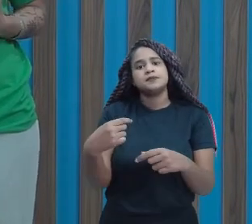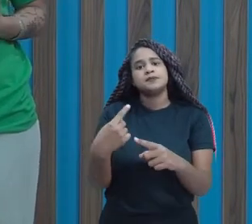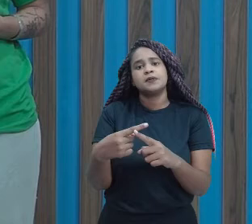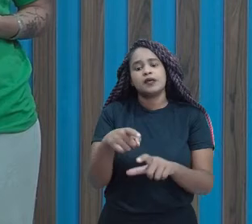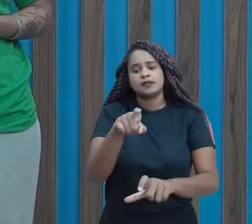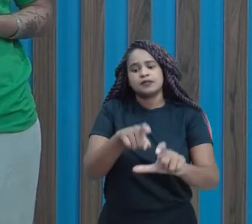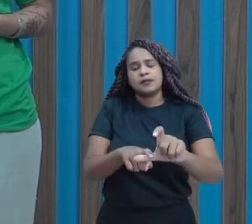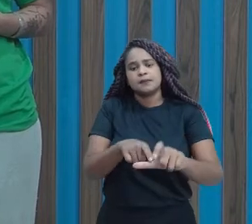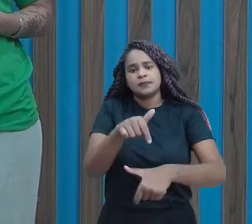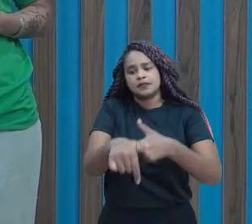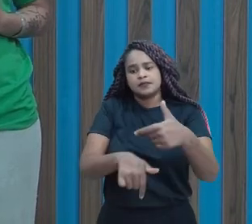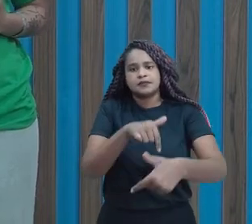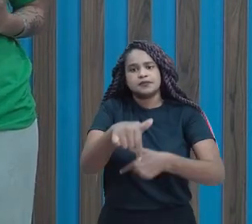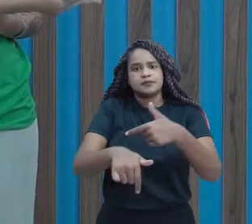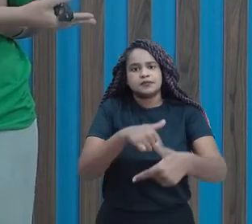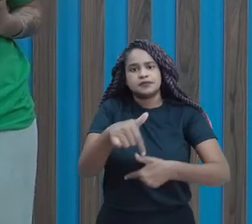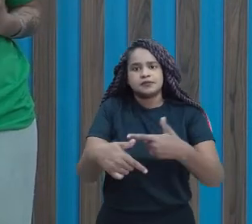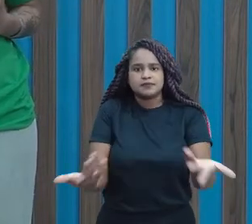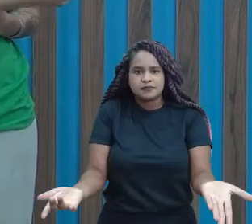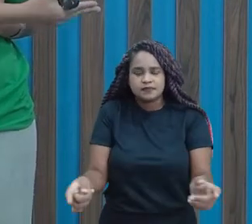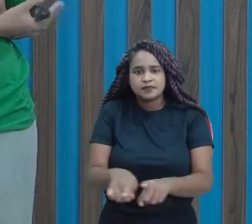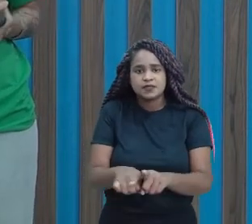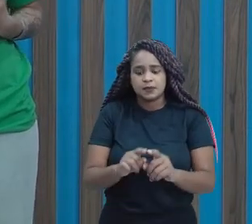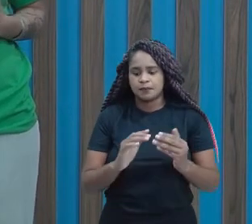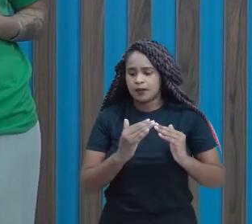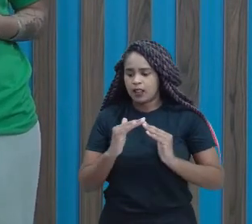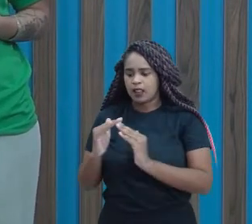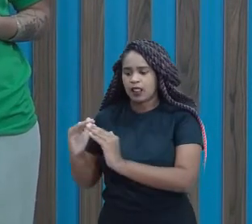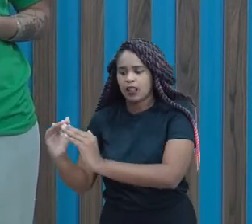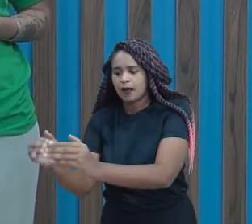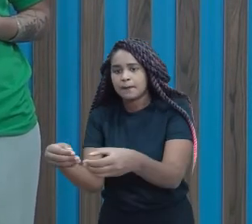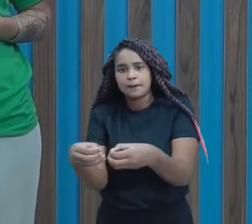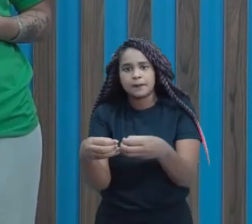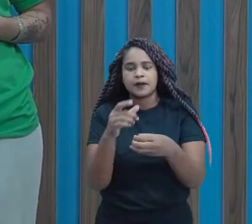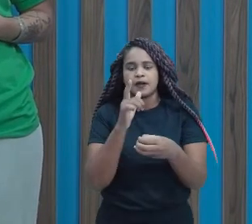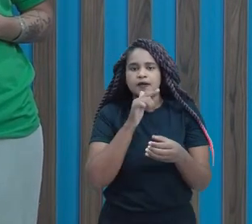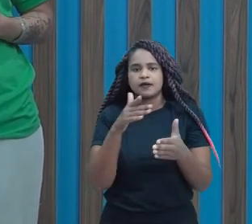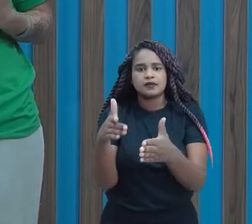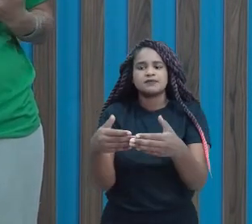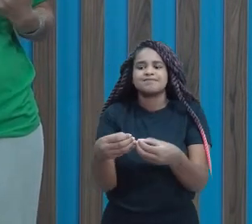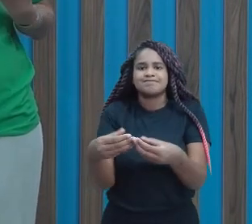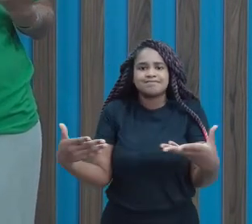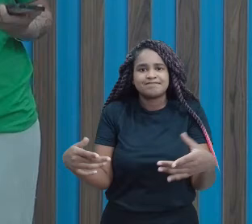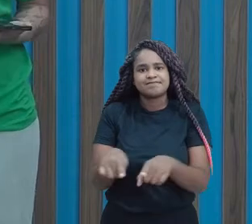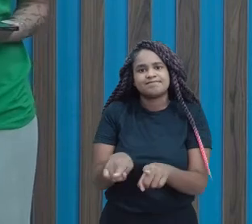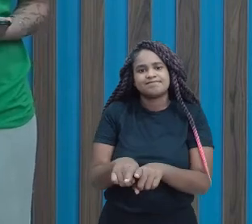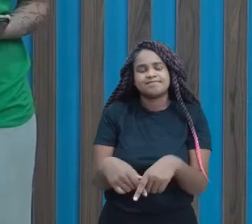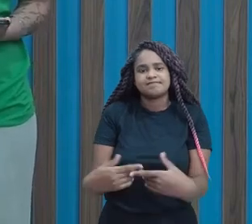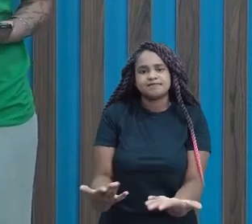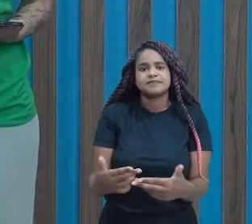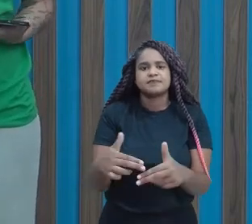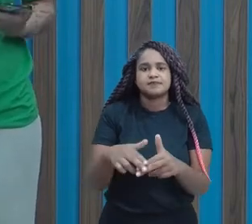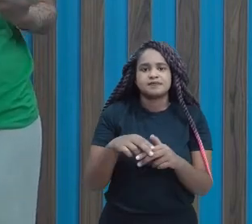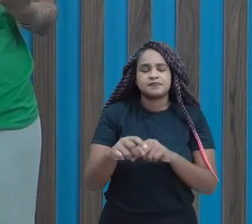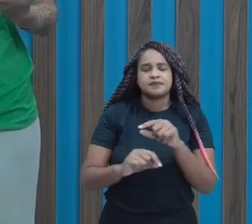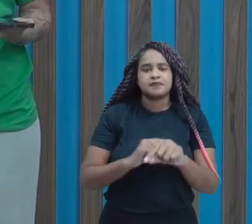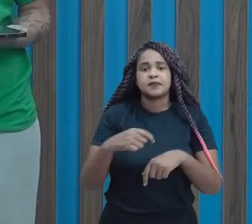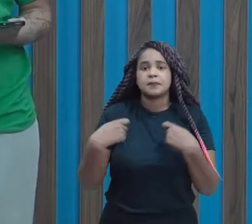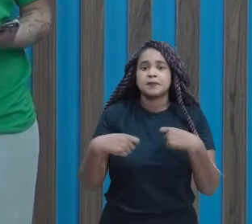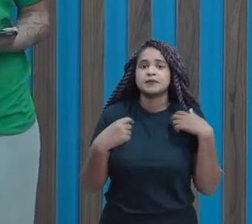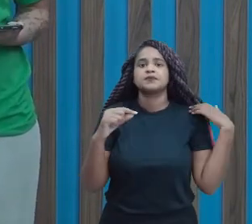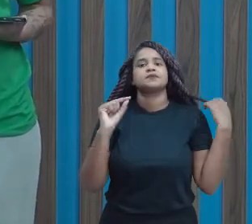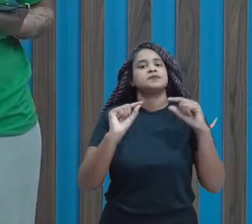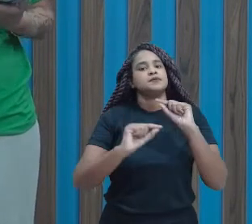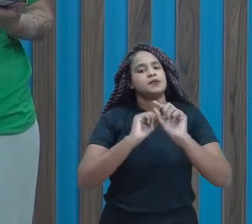pesca e tudo mais, as comunidades que ficam mais periféricas. Então, é necessário